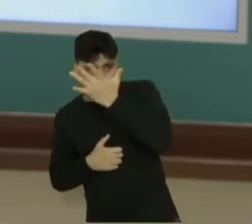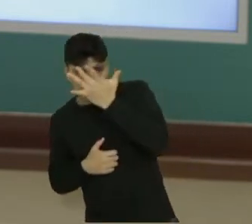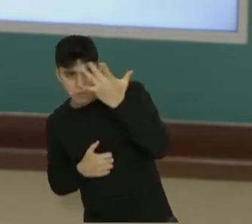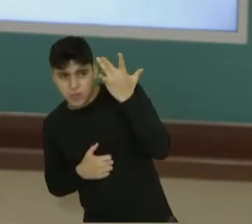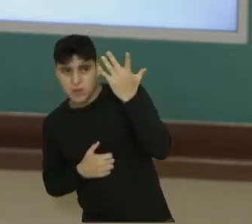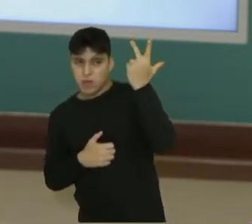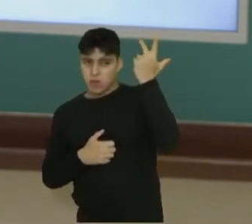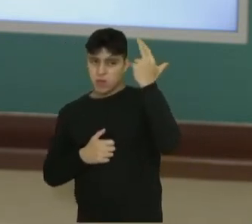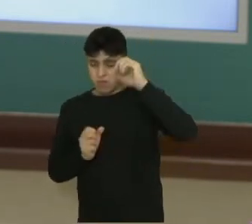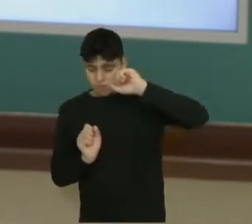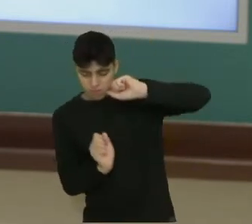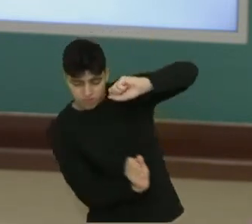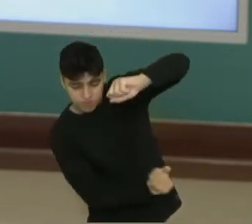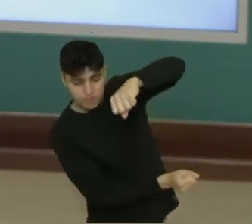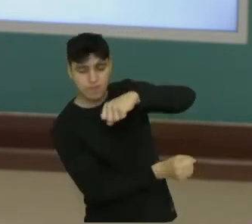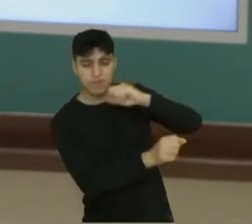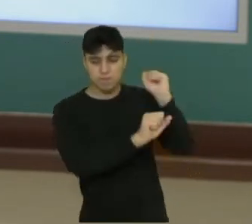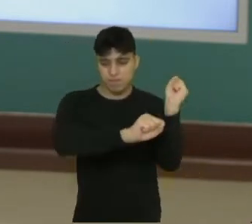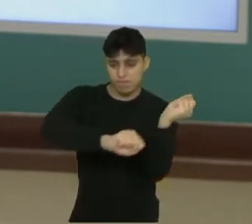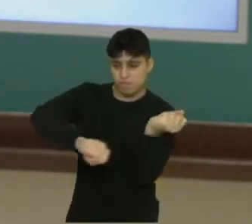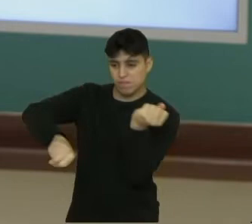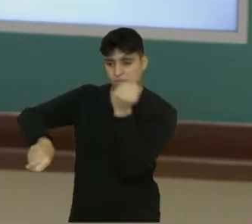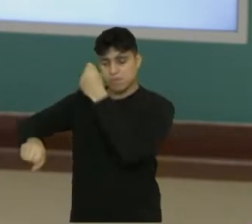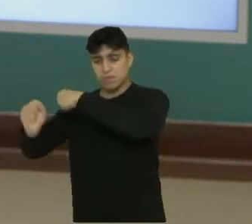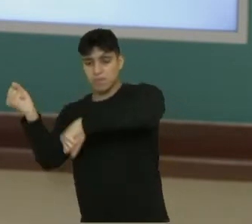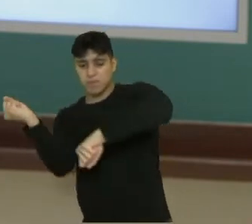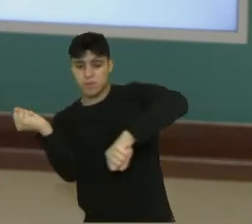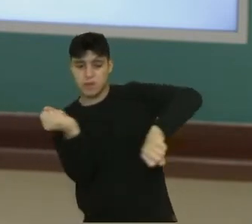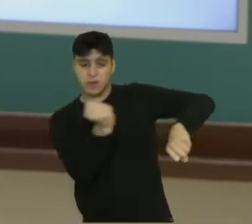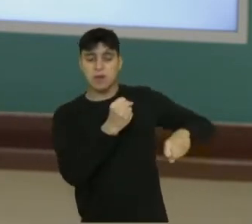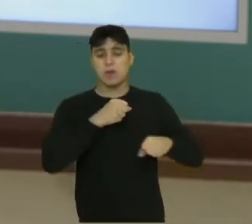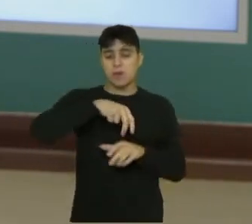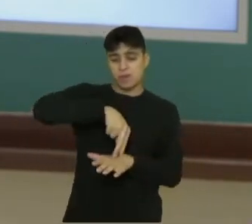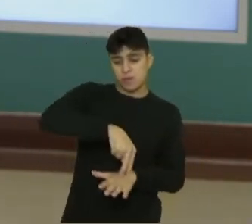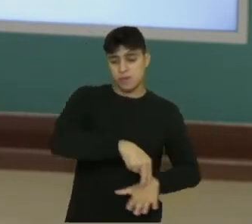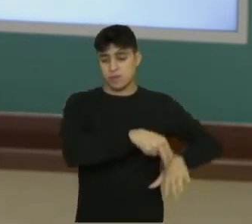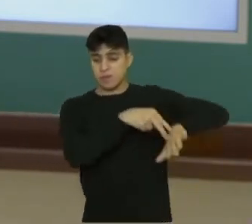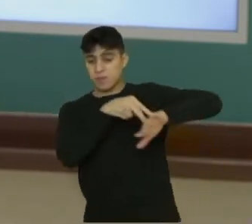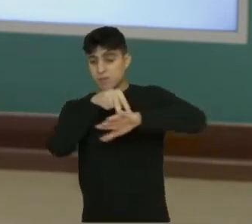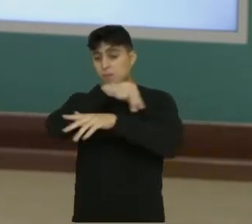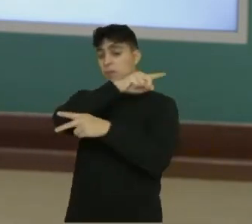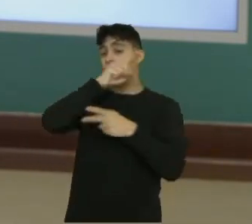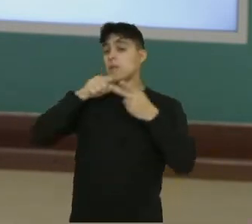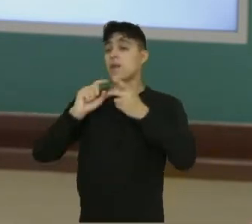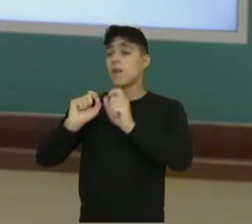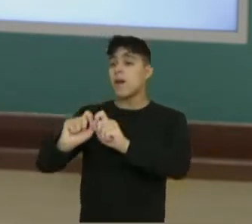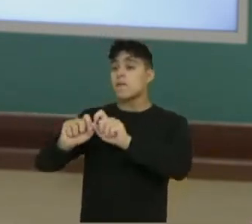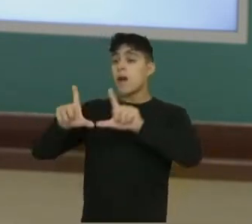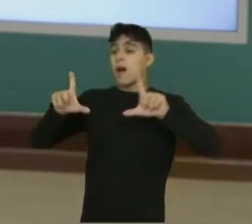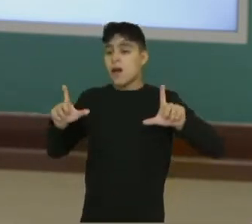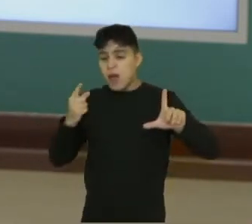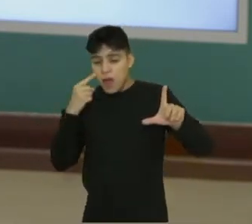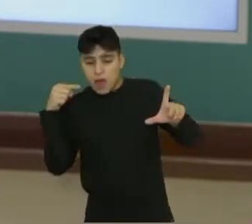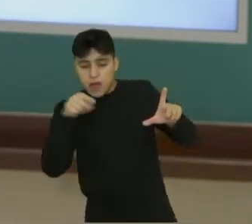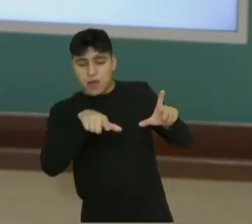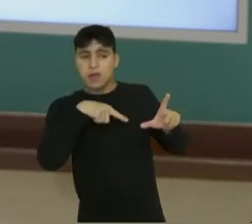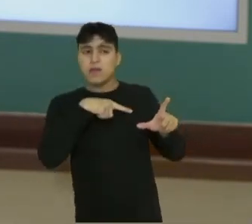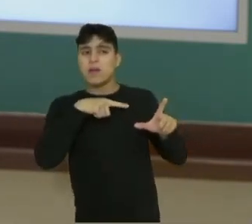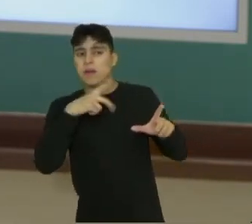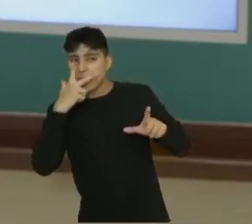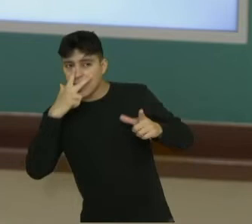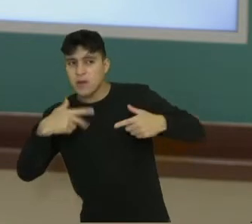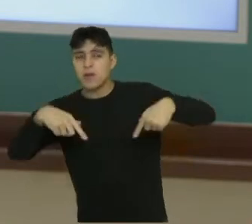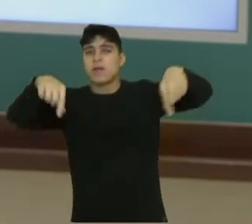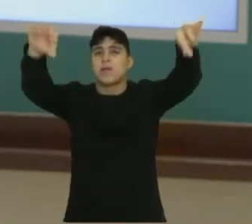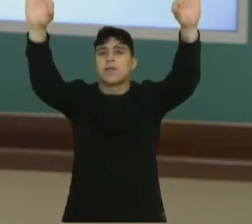construindo a jangada, né, se orientando ali conforme remos e paus. E aí na segunda você tem uma vela, certo? E aí